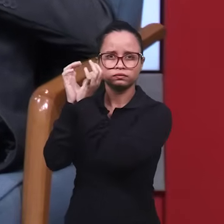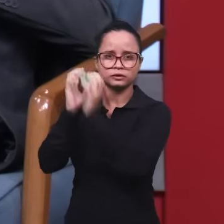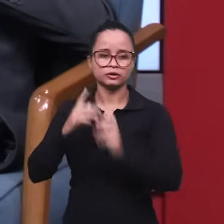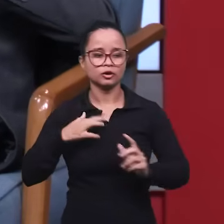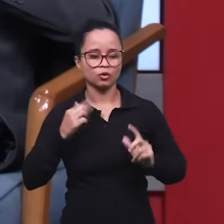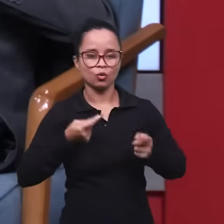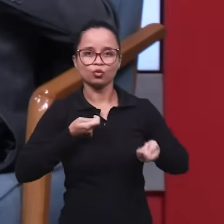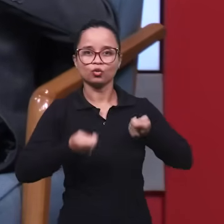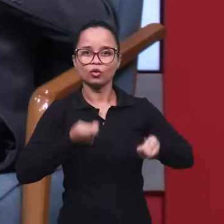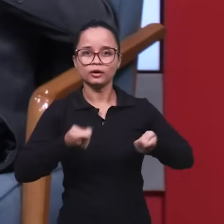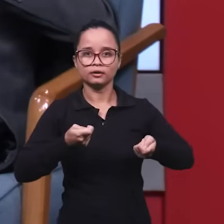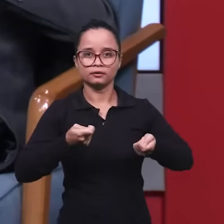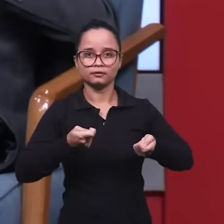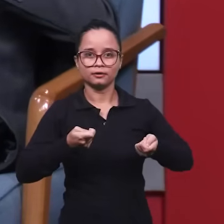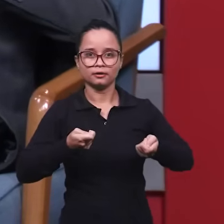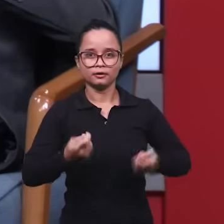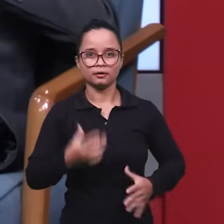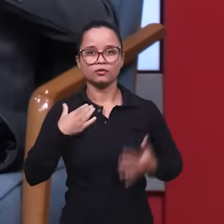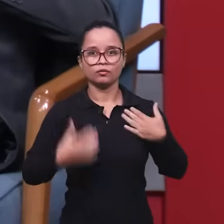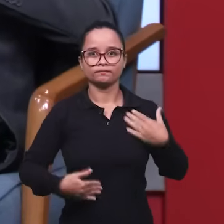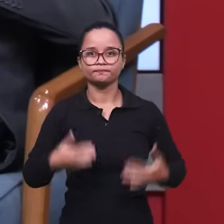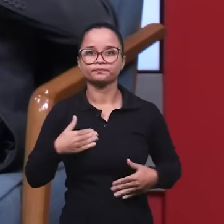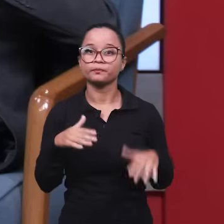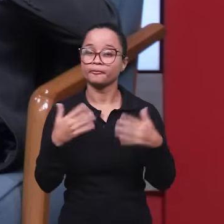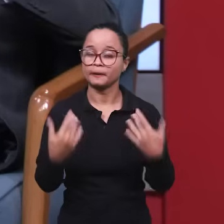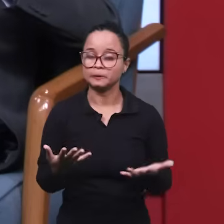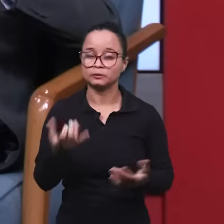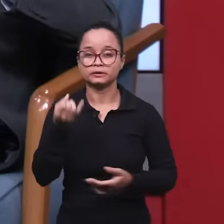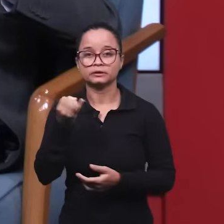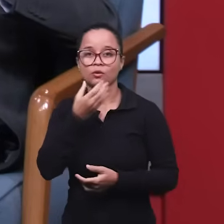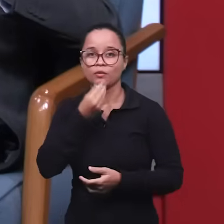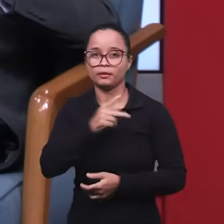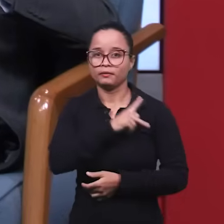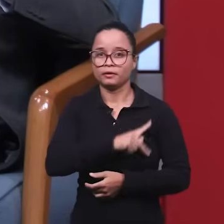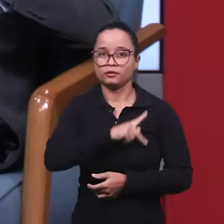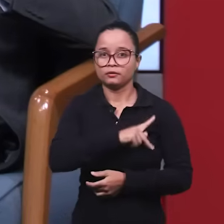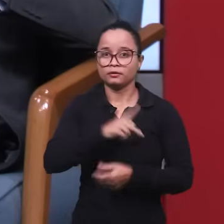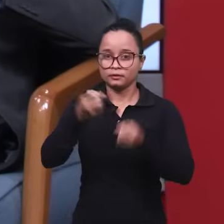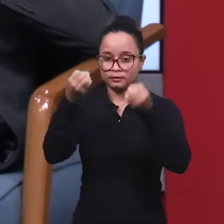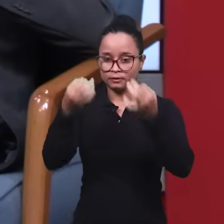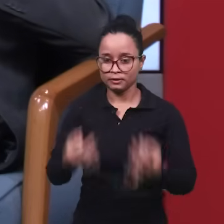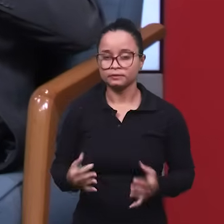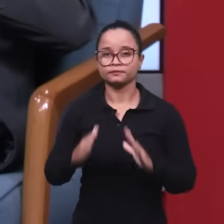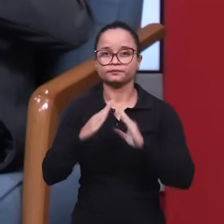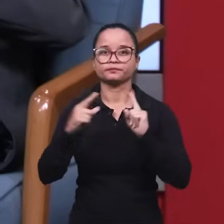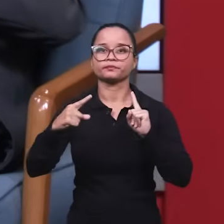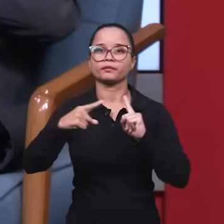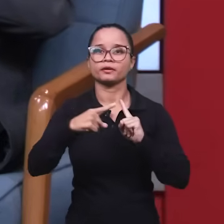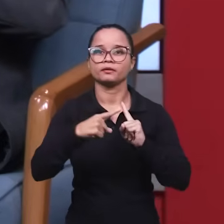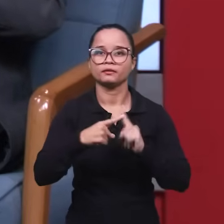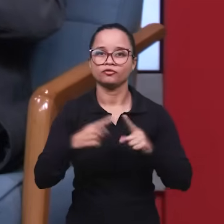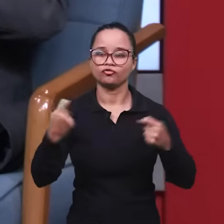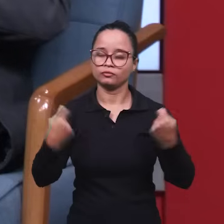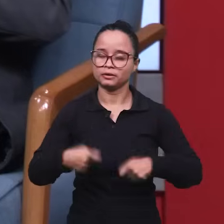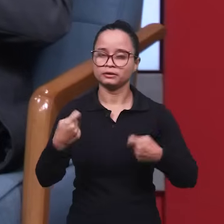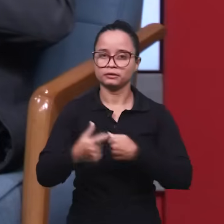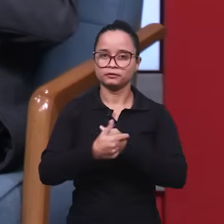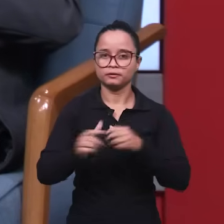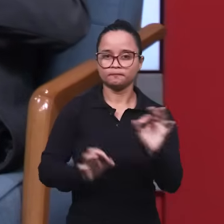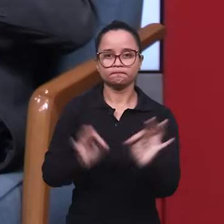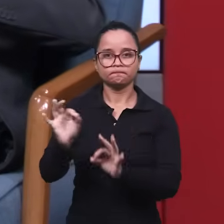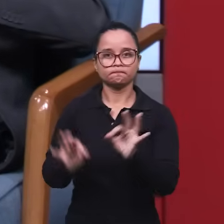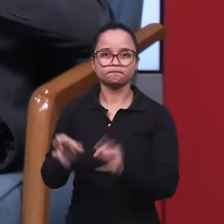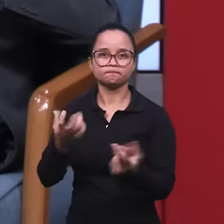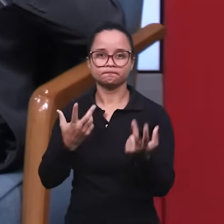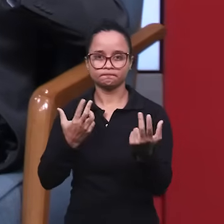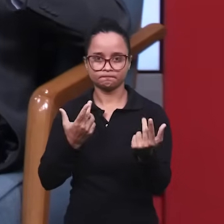é responsável pelo governo de todo o corpo. Ora, se Paulo está dizendo que a igreja tem que funcionar